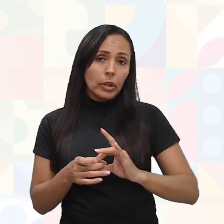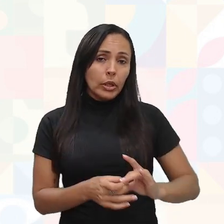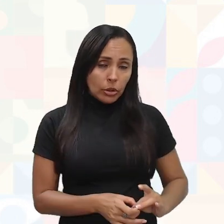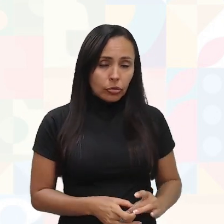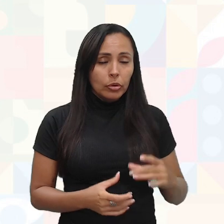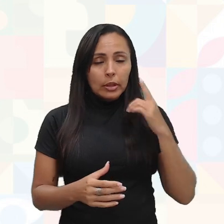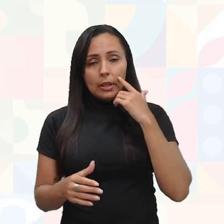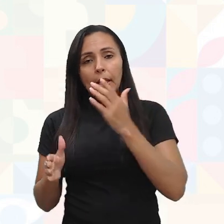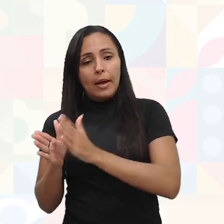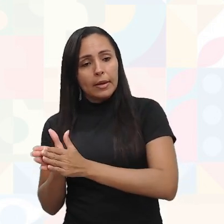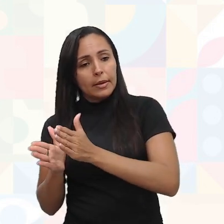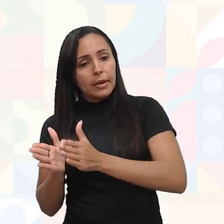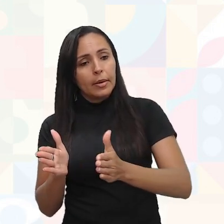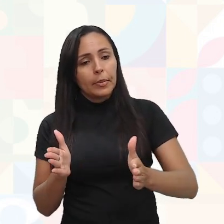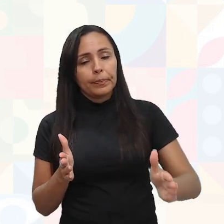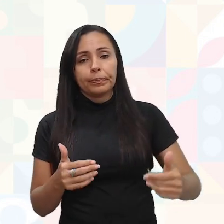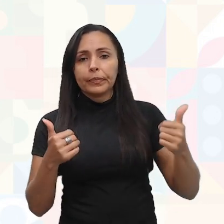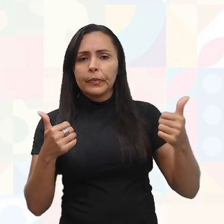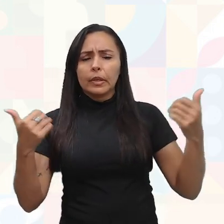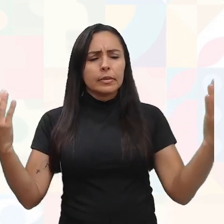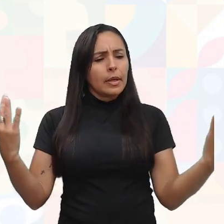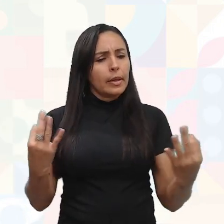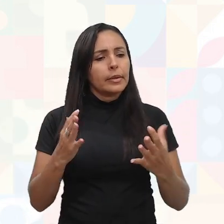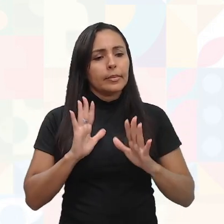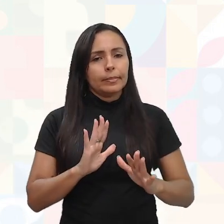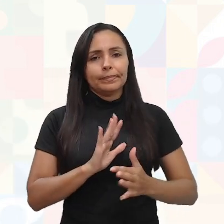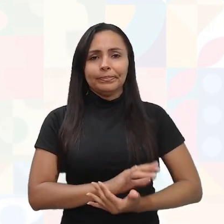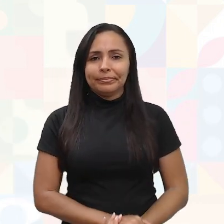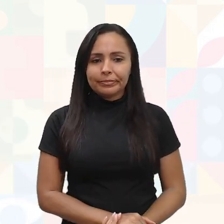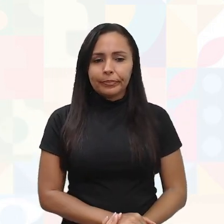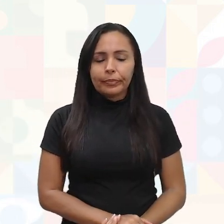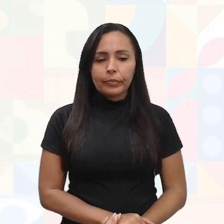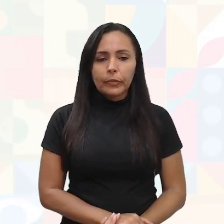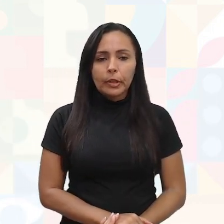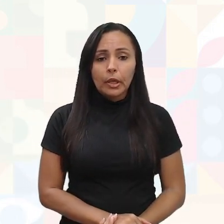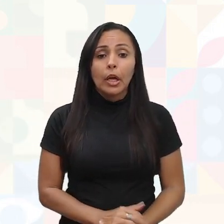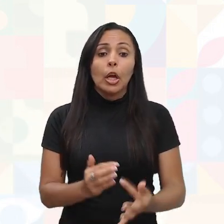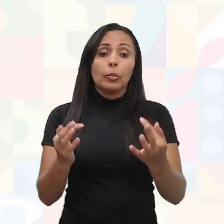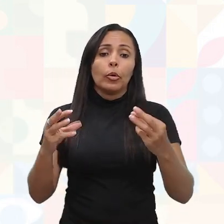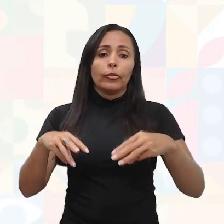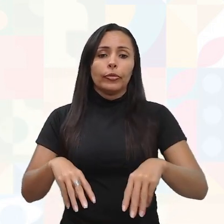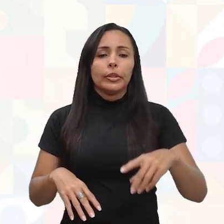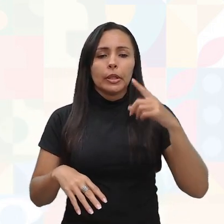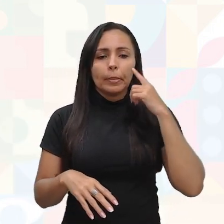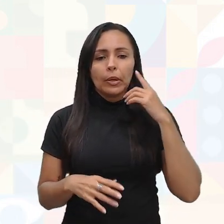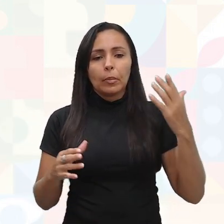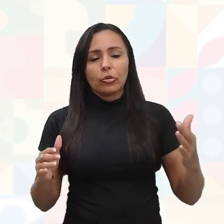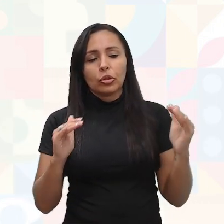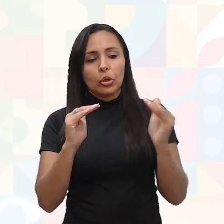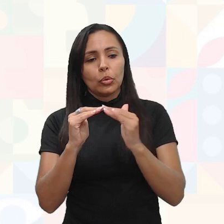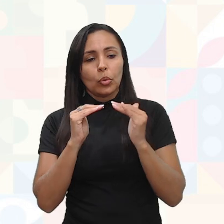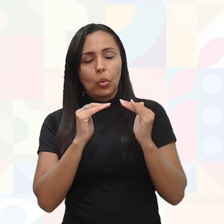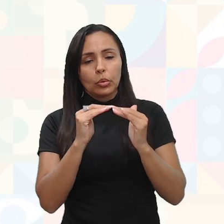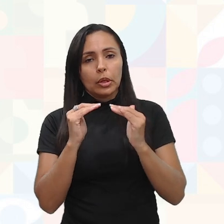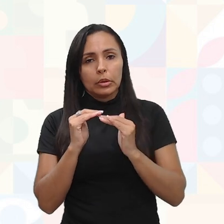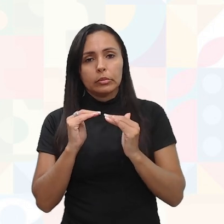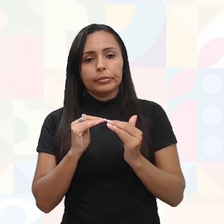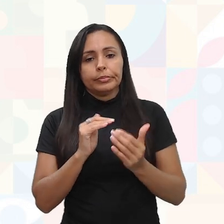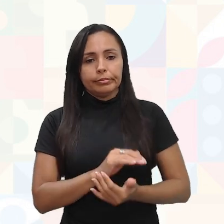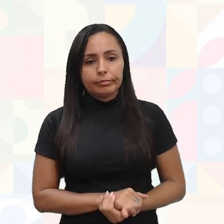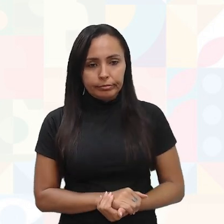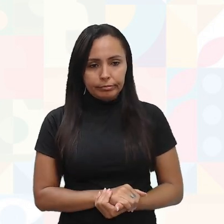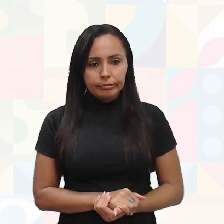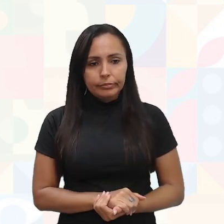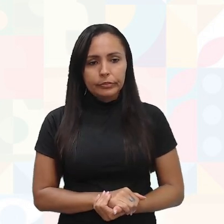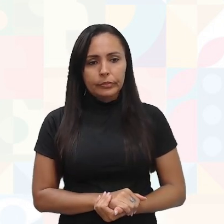essas etapas do projeto, está excelente, tá? E por fim, uma página de contato e sobre nós. A página